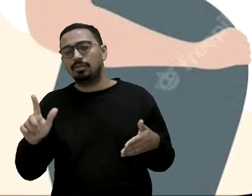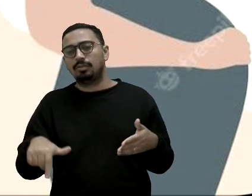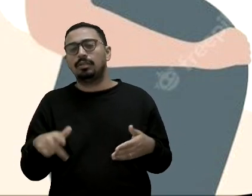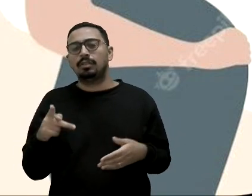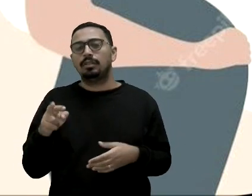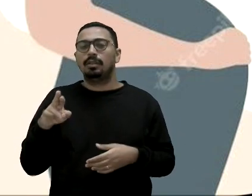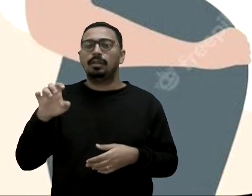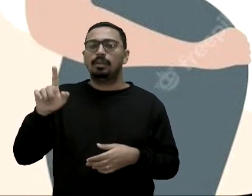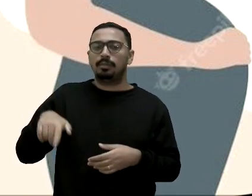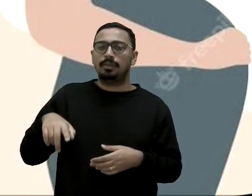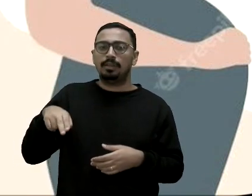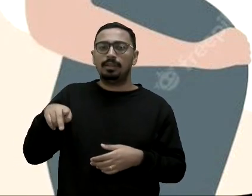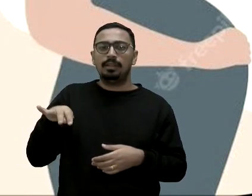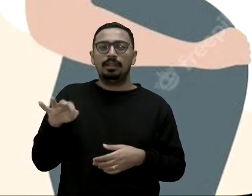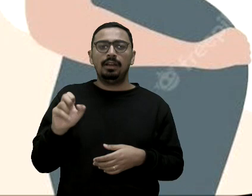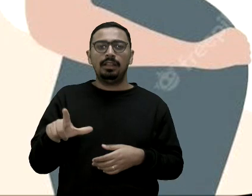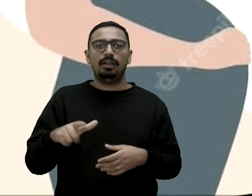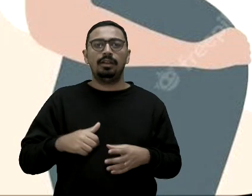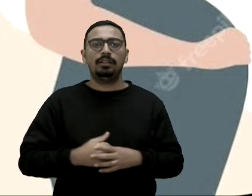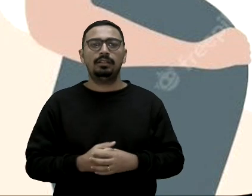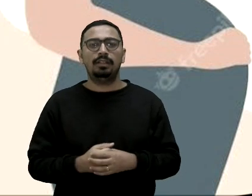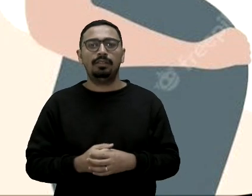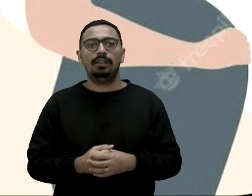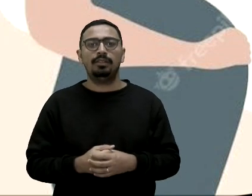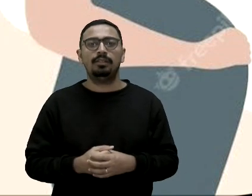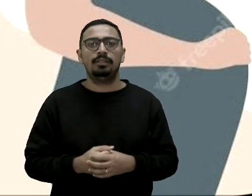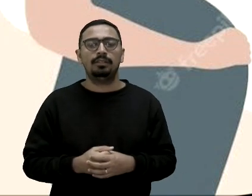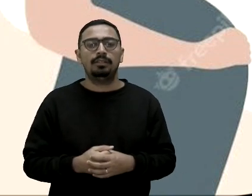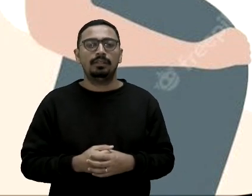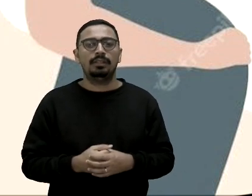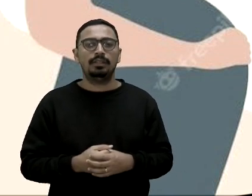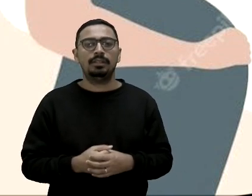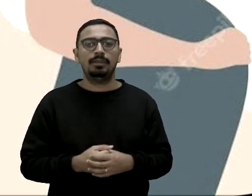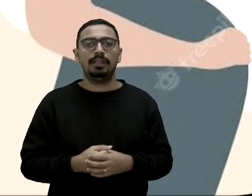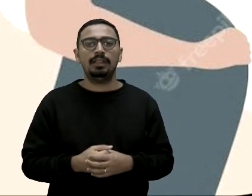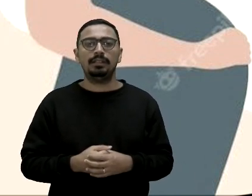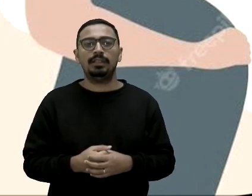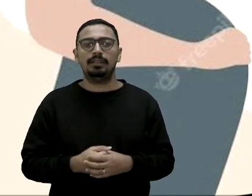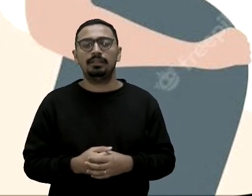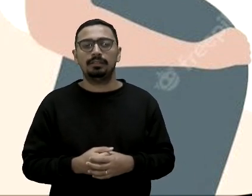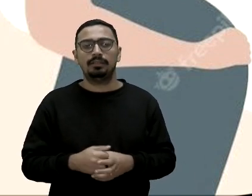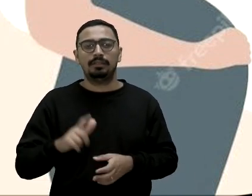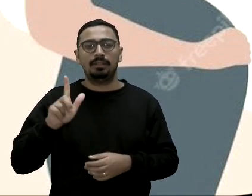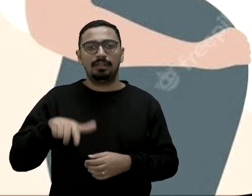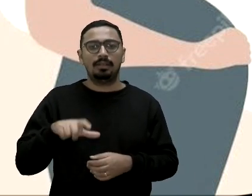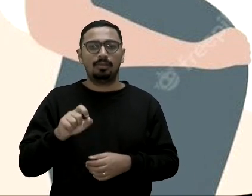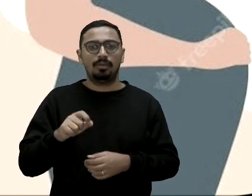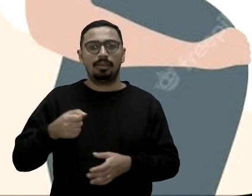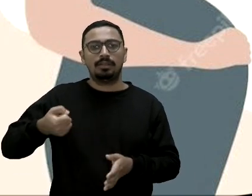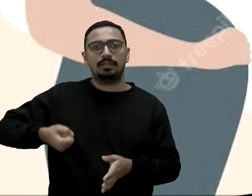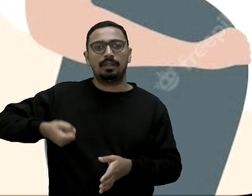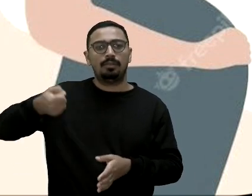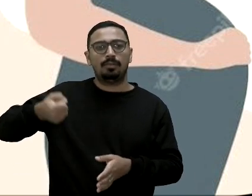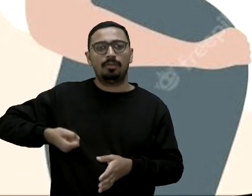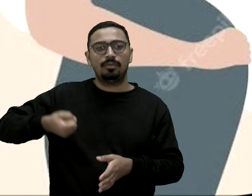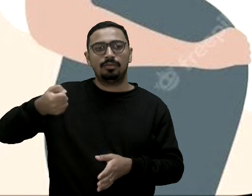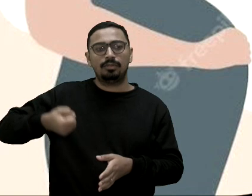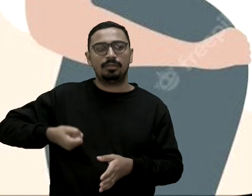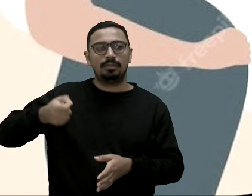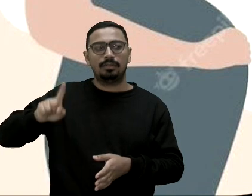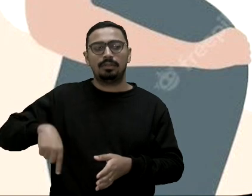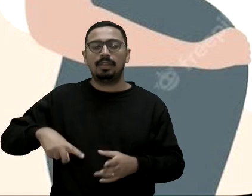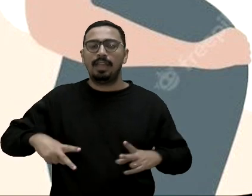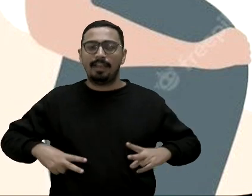pré-natal. E também a bolsa maternidade e a fralda, ela é um estímulo para a realização do